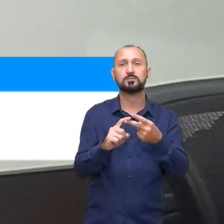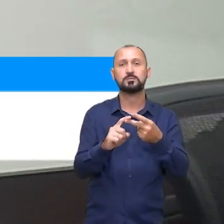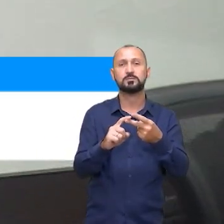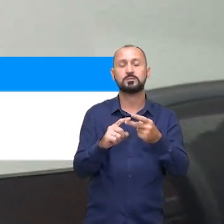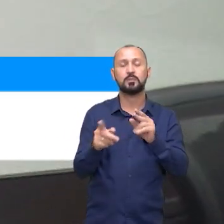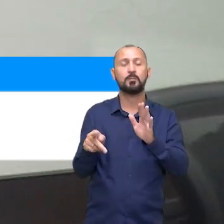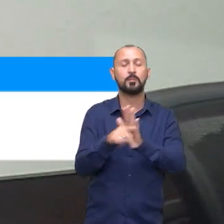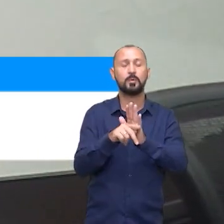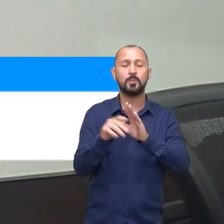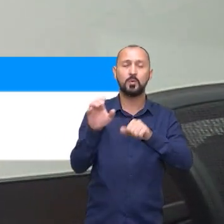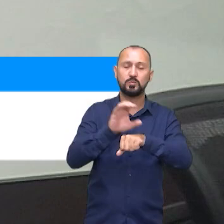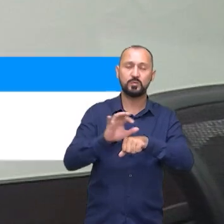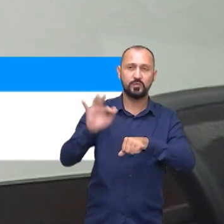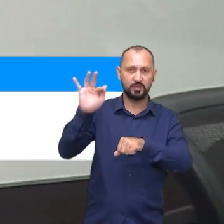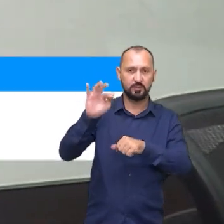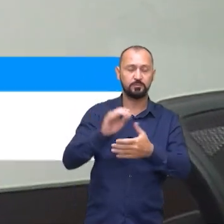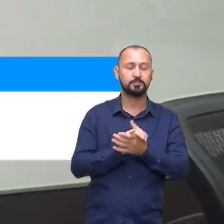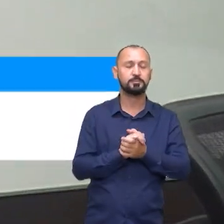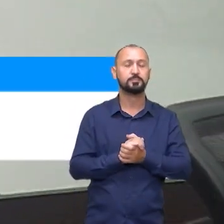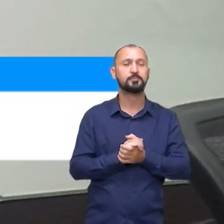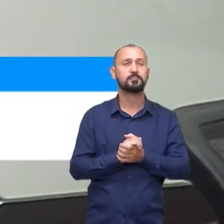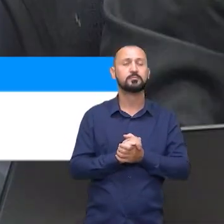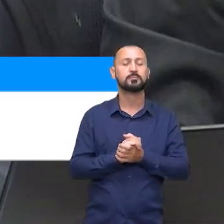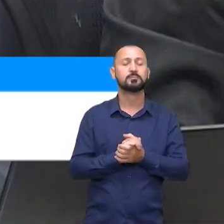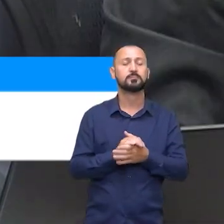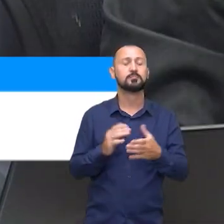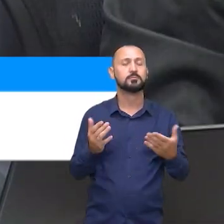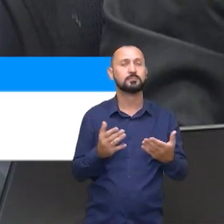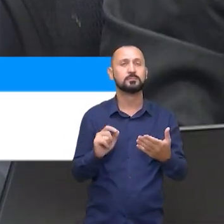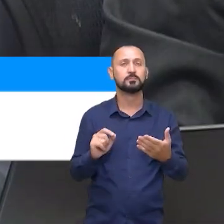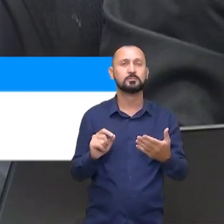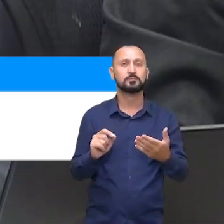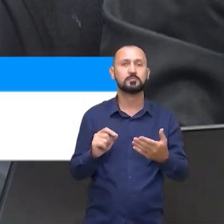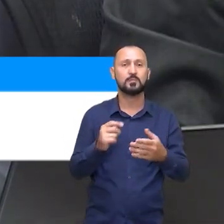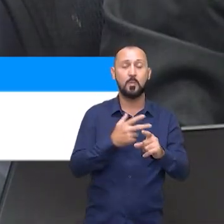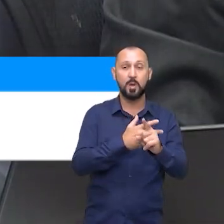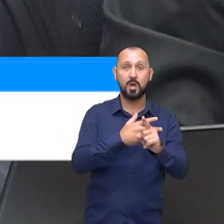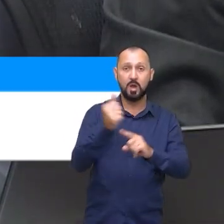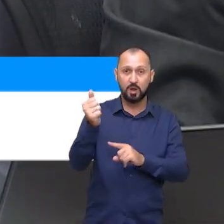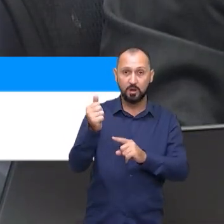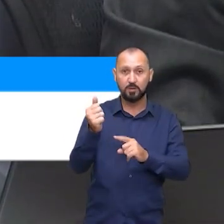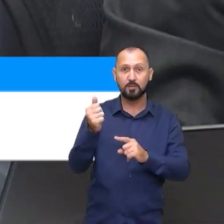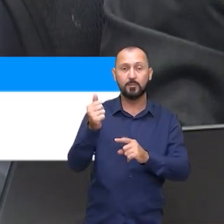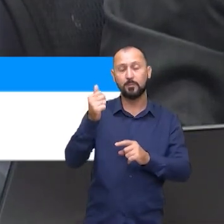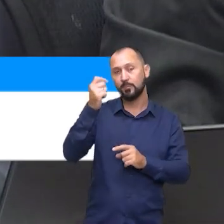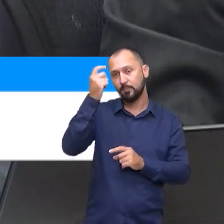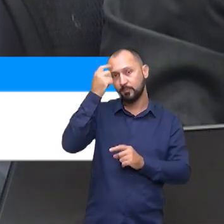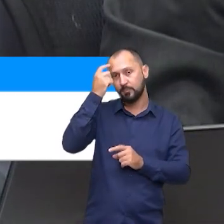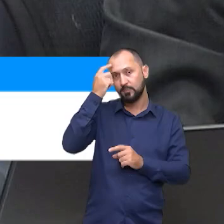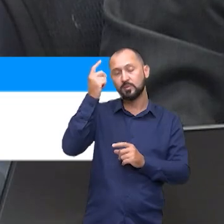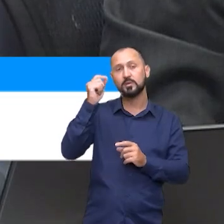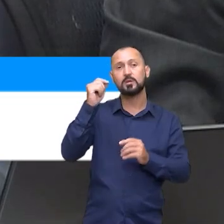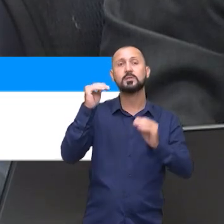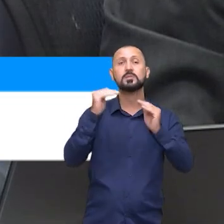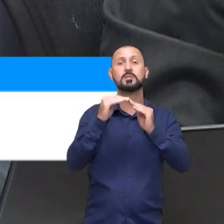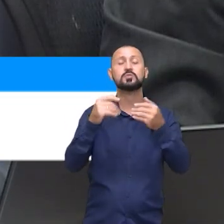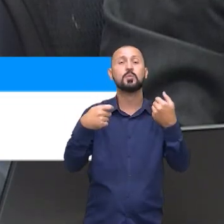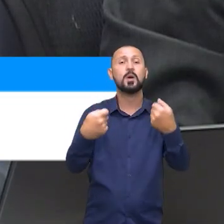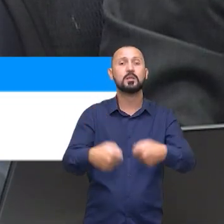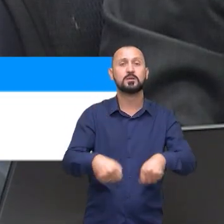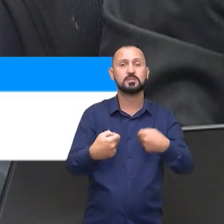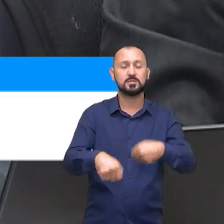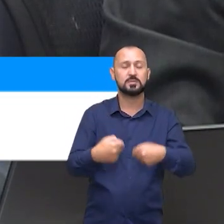com previsão na própria Constituição Federal. É uma grande conquista, penso